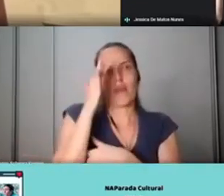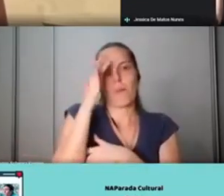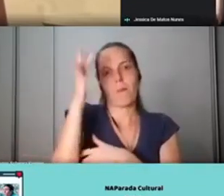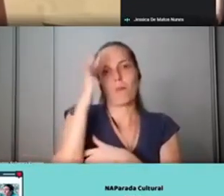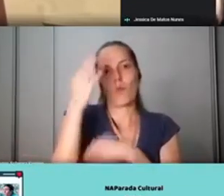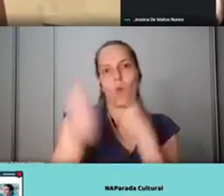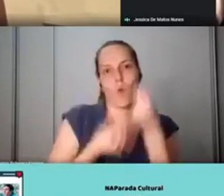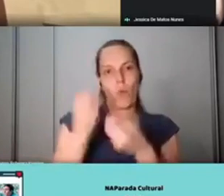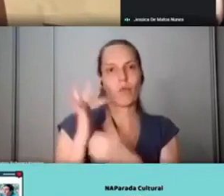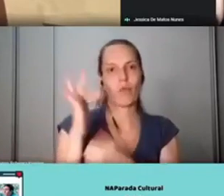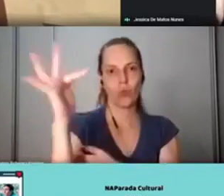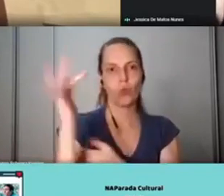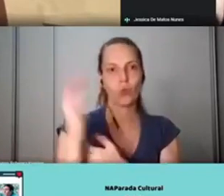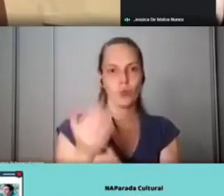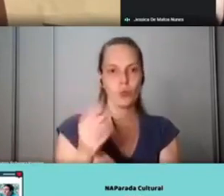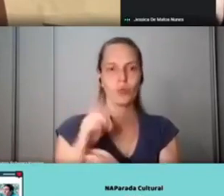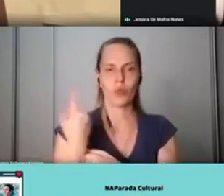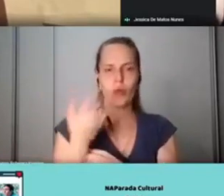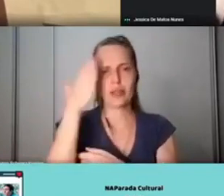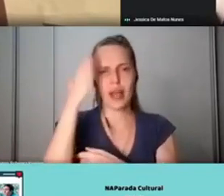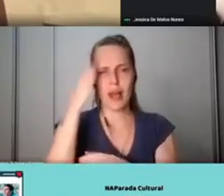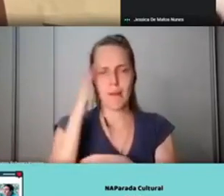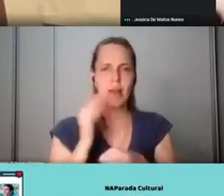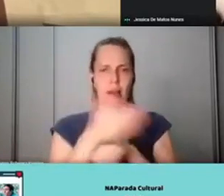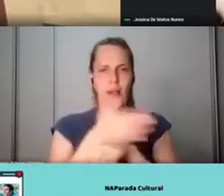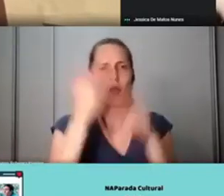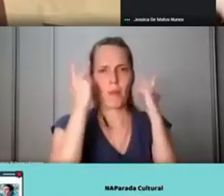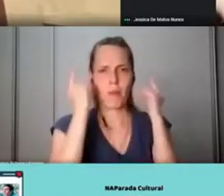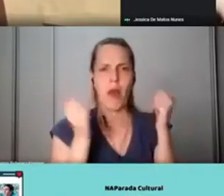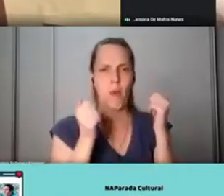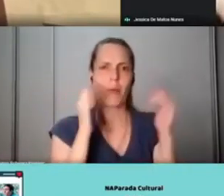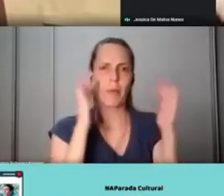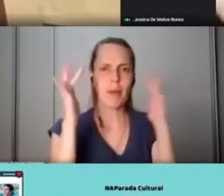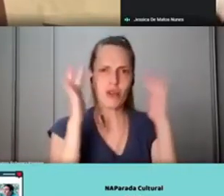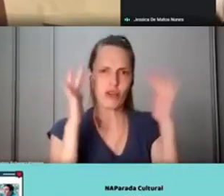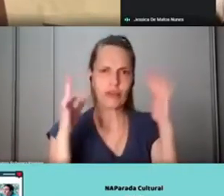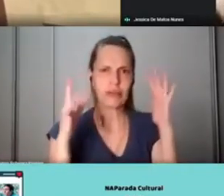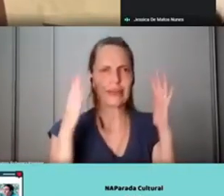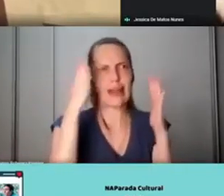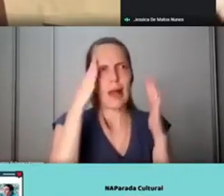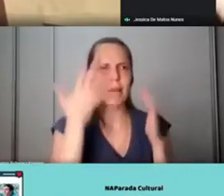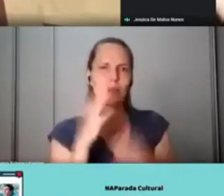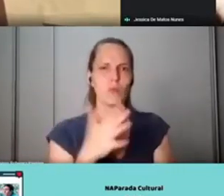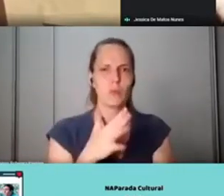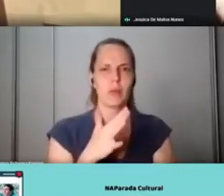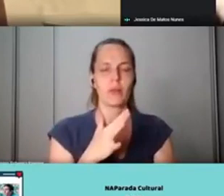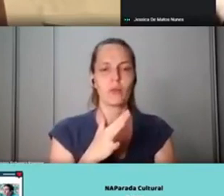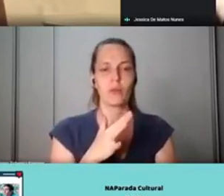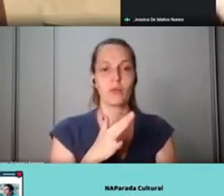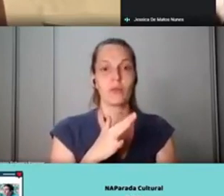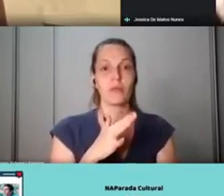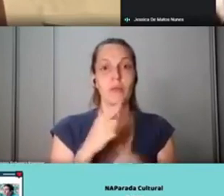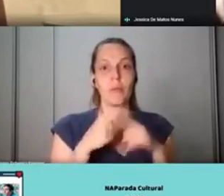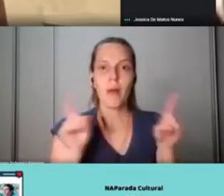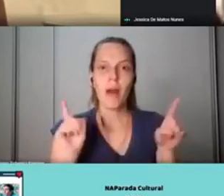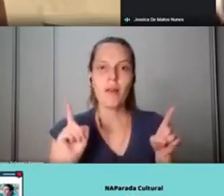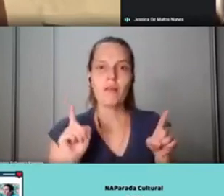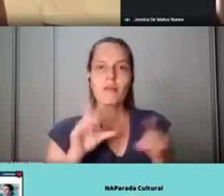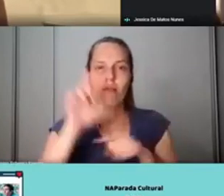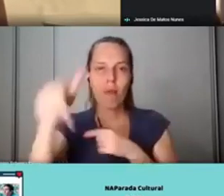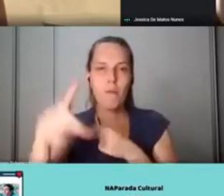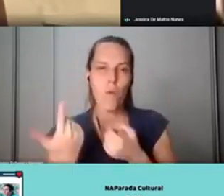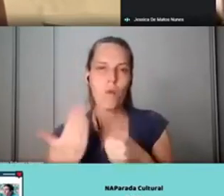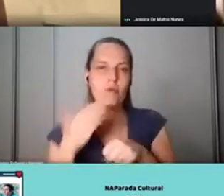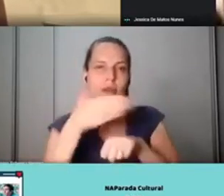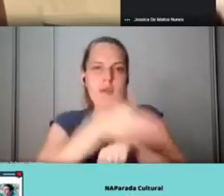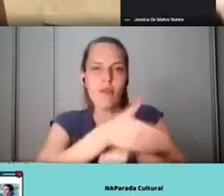uma entrada clássica na universidade, a gente imagina muitas coisas, né? Mas vai nos trazer um tanto de coisas que a gente hoje não consegue prever,